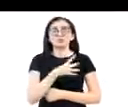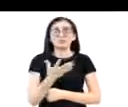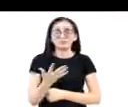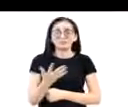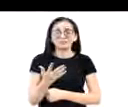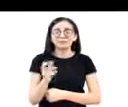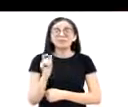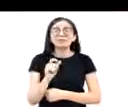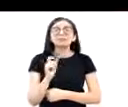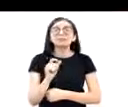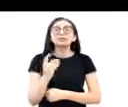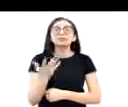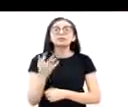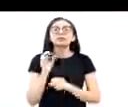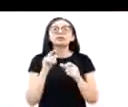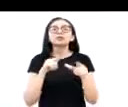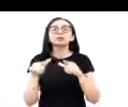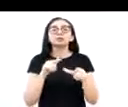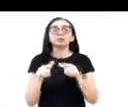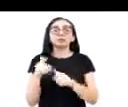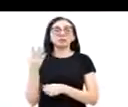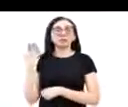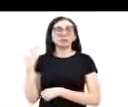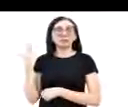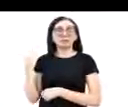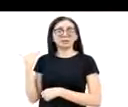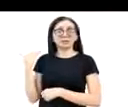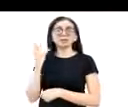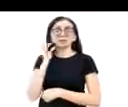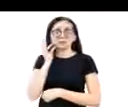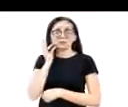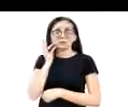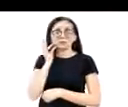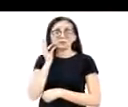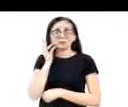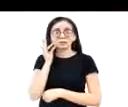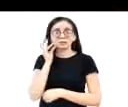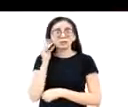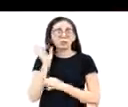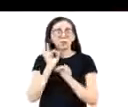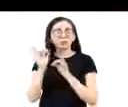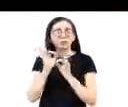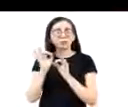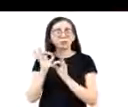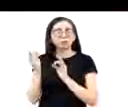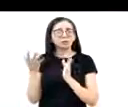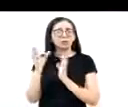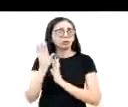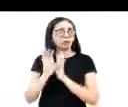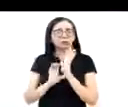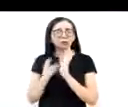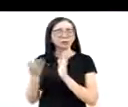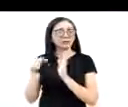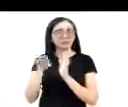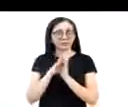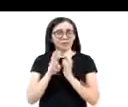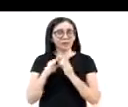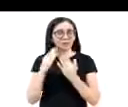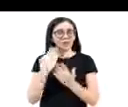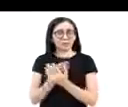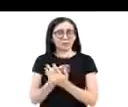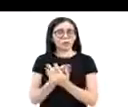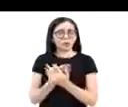que fazíamos como prática comum na nossa sala de aula presencial, que era o nosso planejamento, chegarmos na